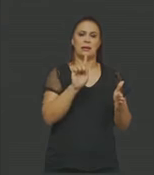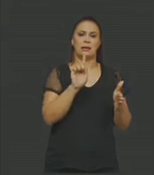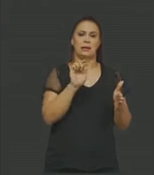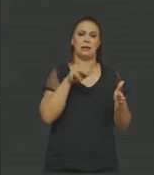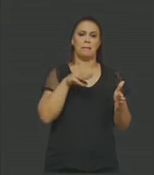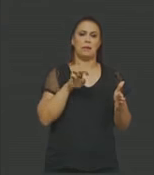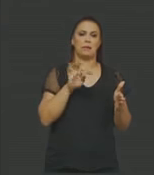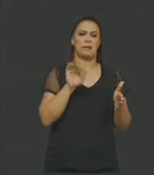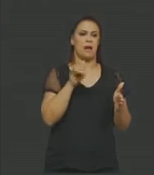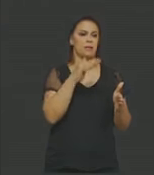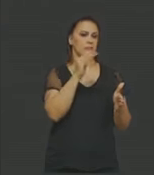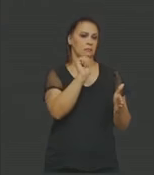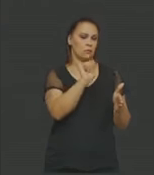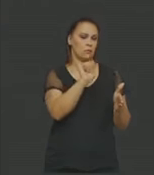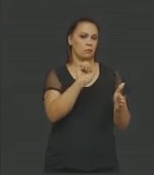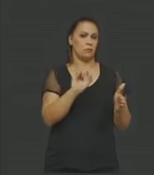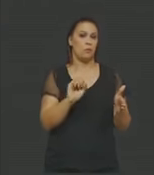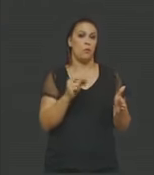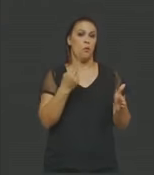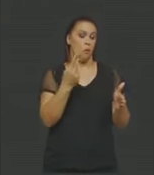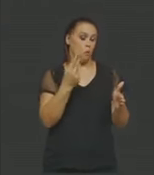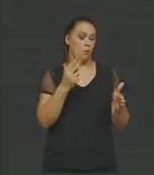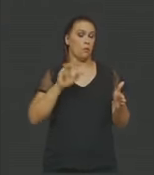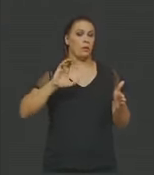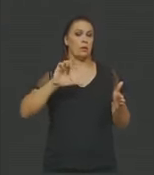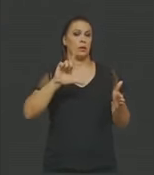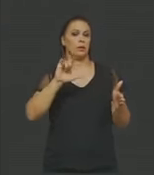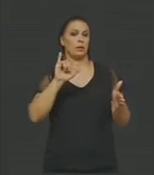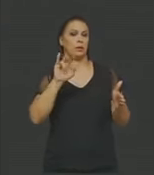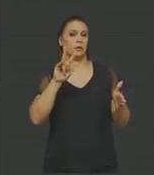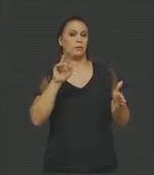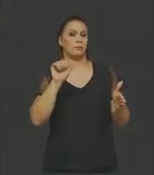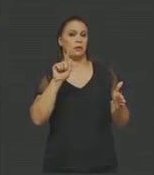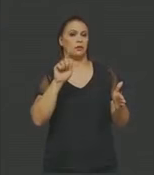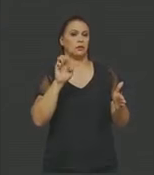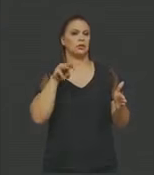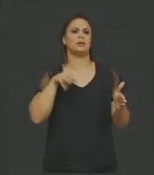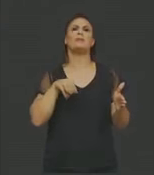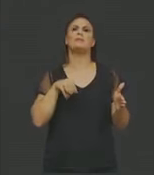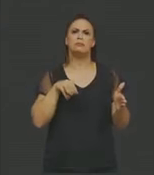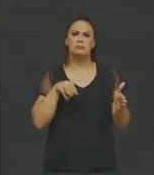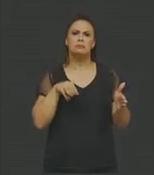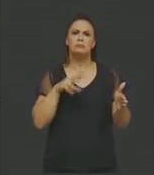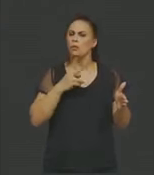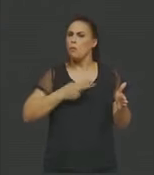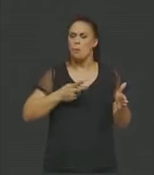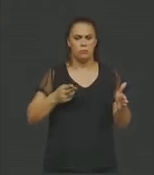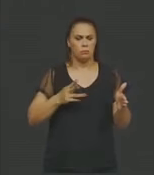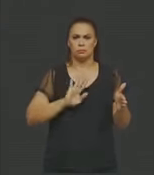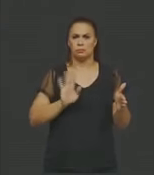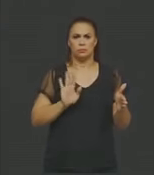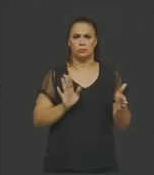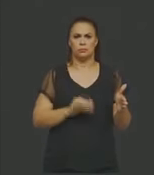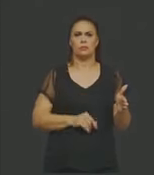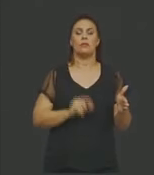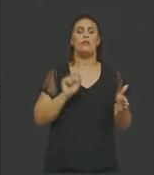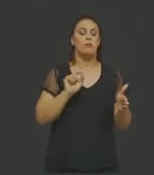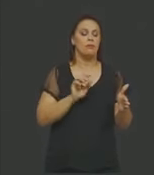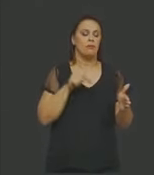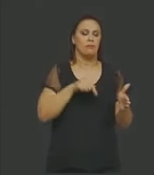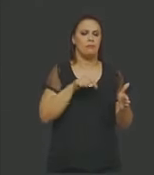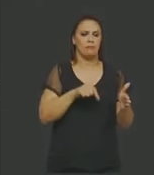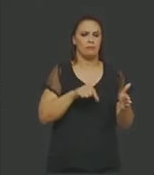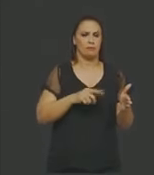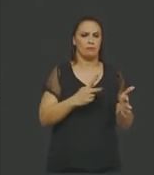Segmentação ou clivagem, que é a mesma coisa. O que vai acontecer? Essa segmentação ou clivagem,